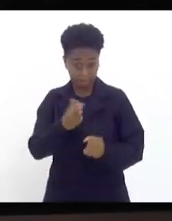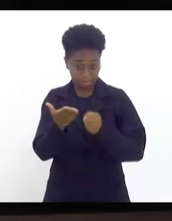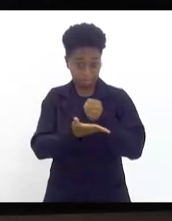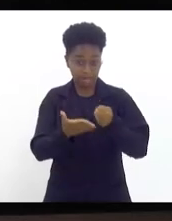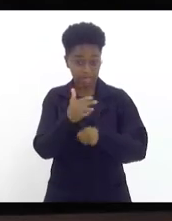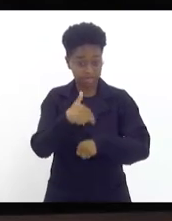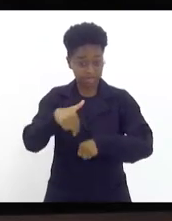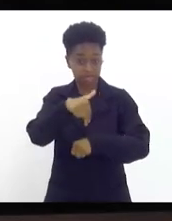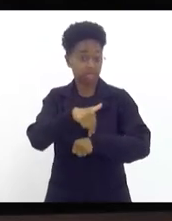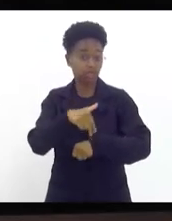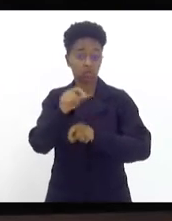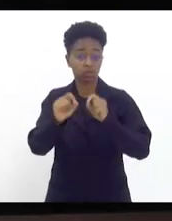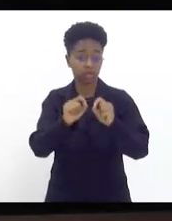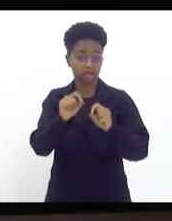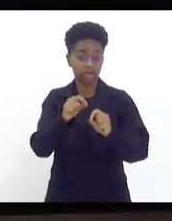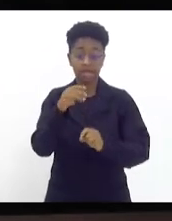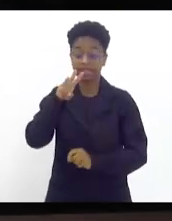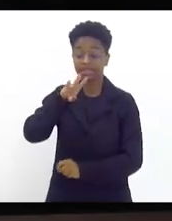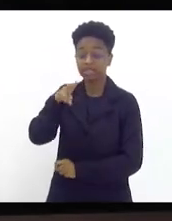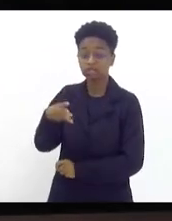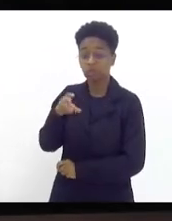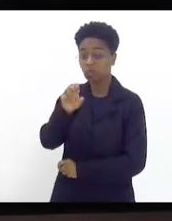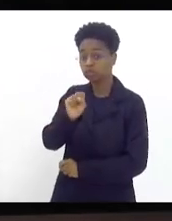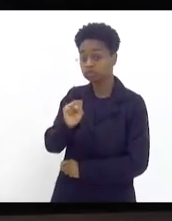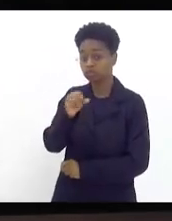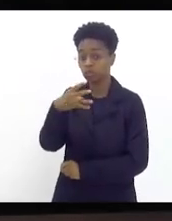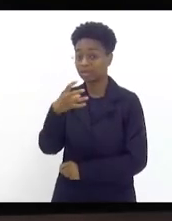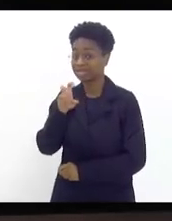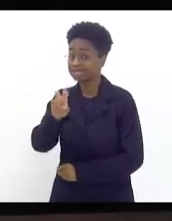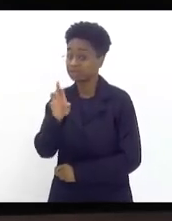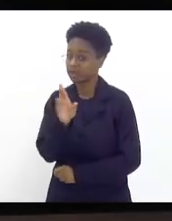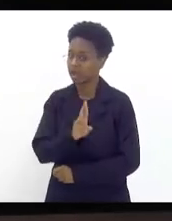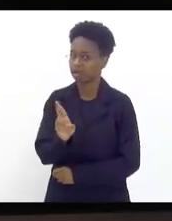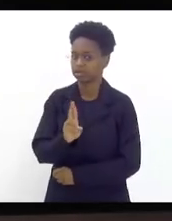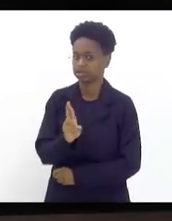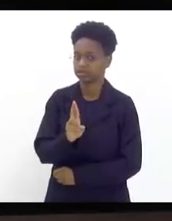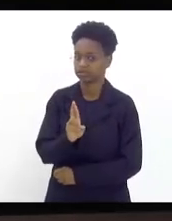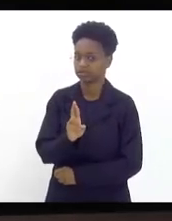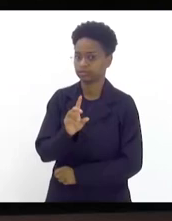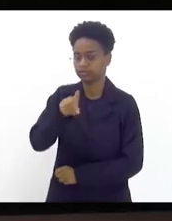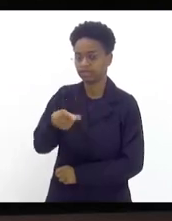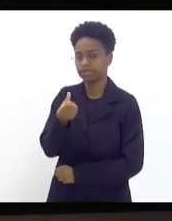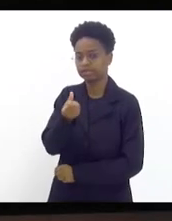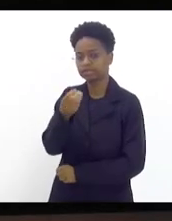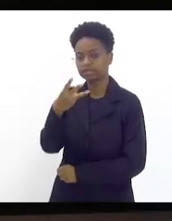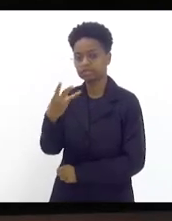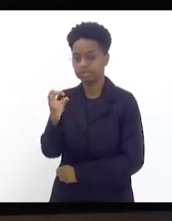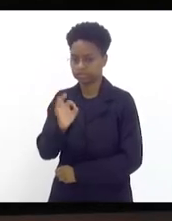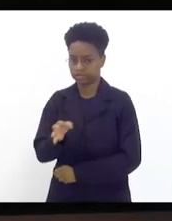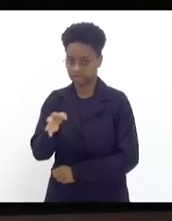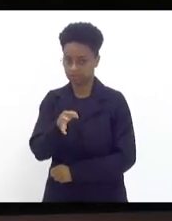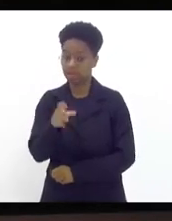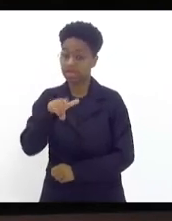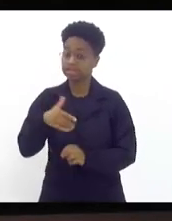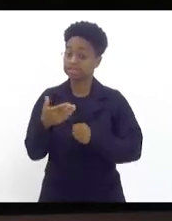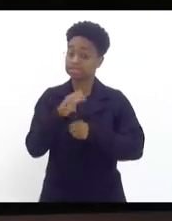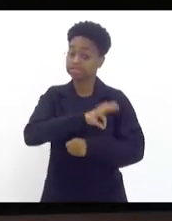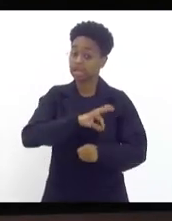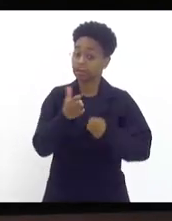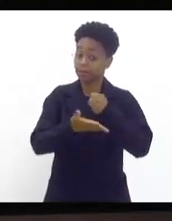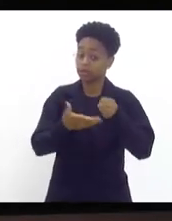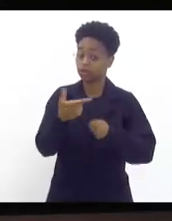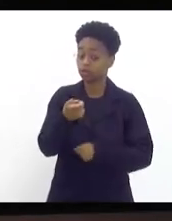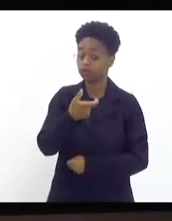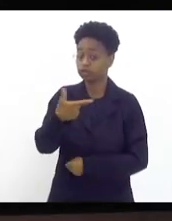categoria tava em 3.845,63 Esse era o piso em 2022